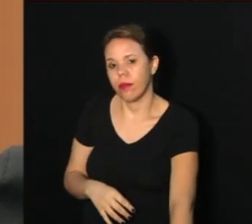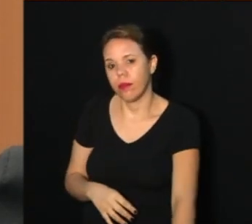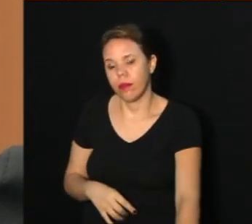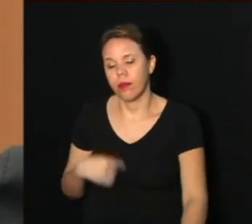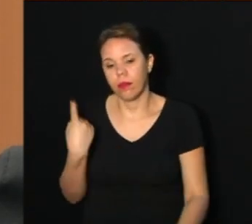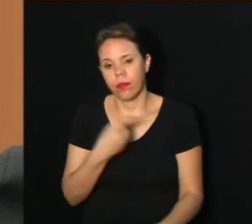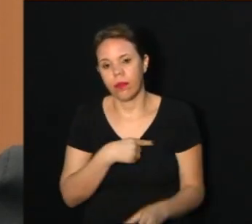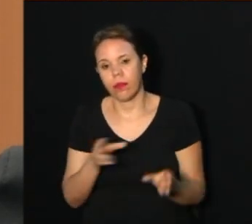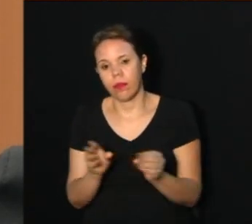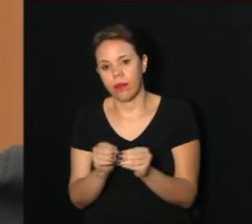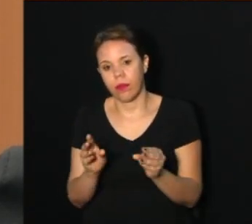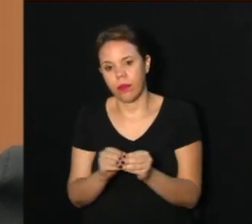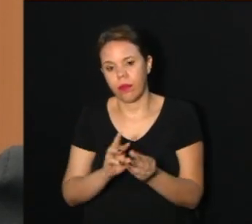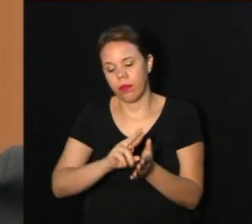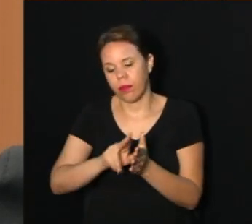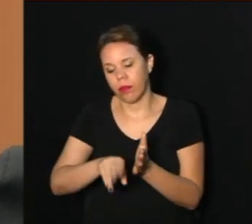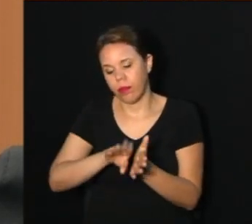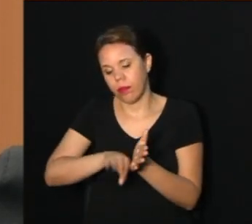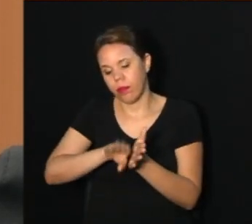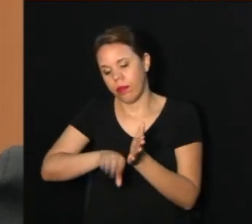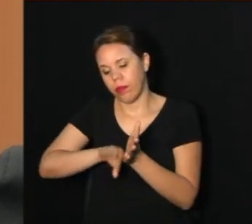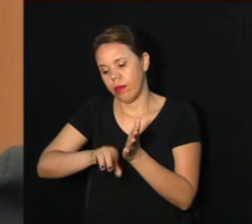chefia, nós enxugamos cargos